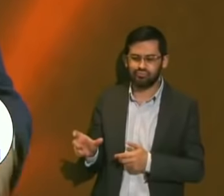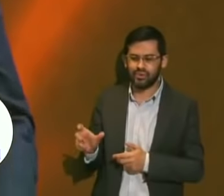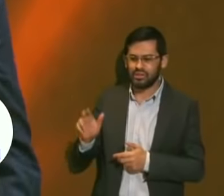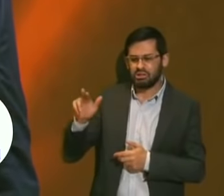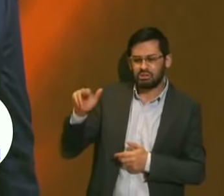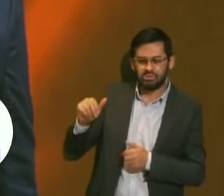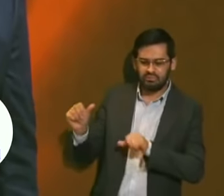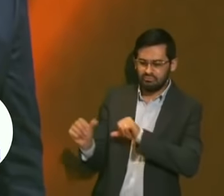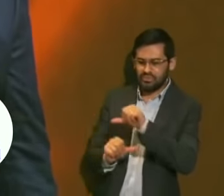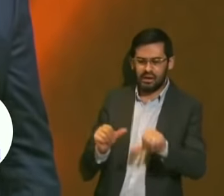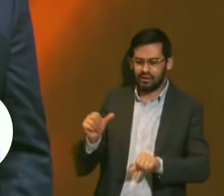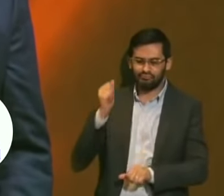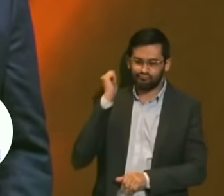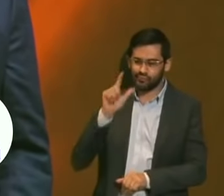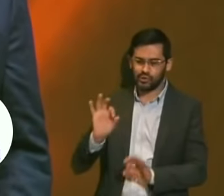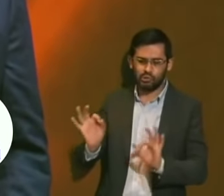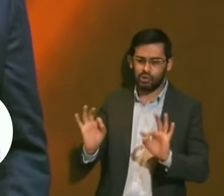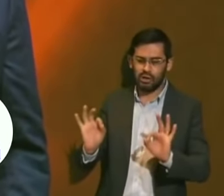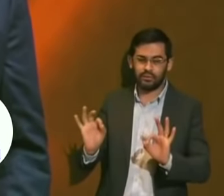nunca vai mudar.